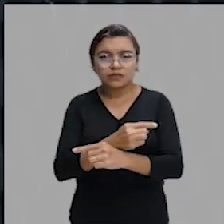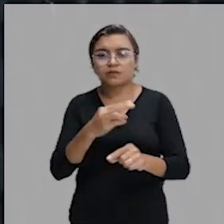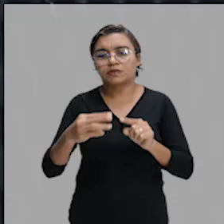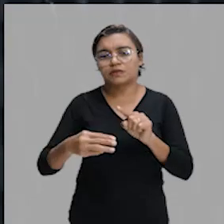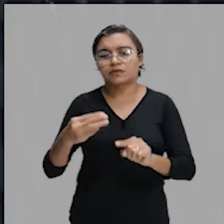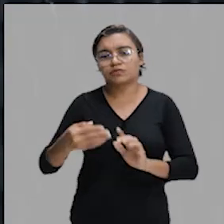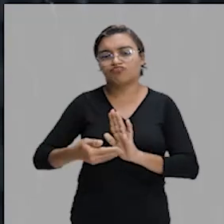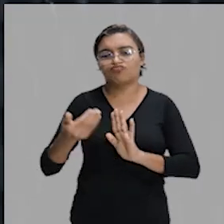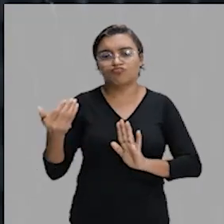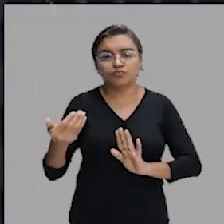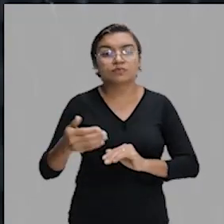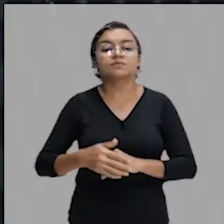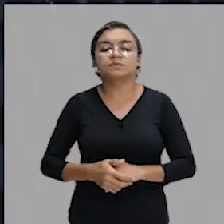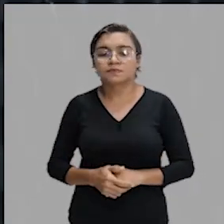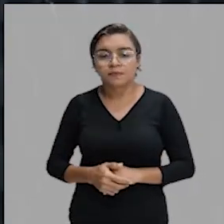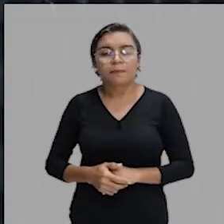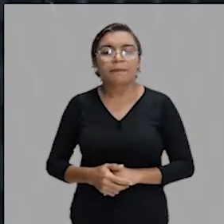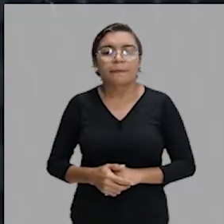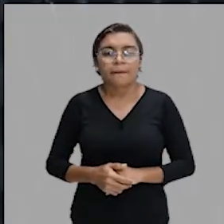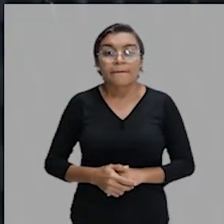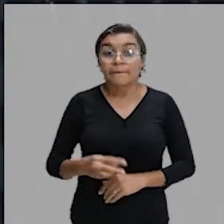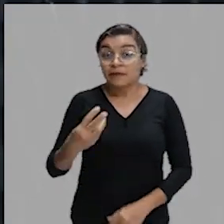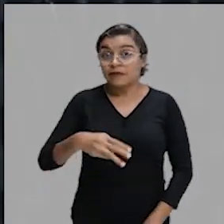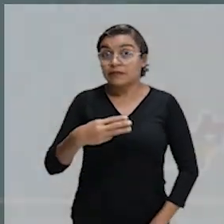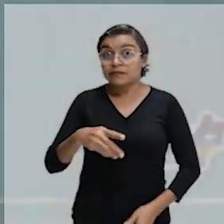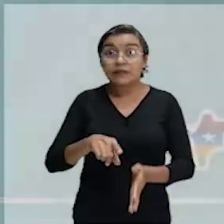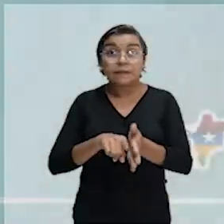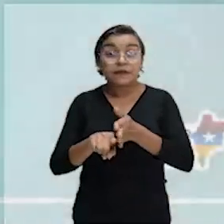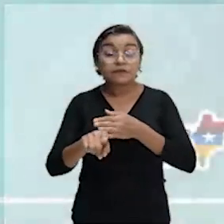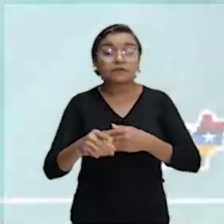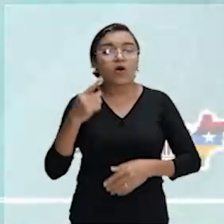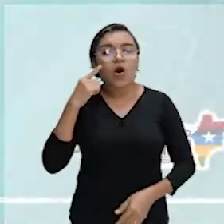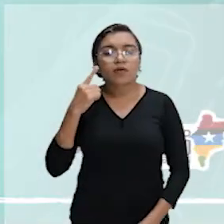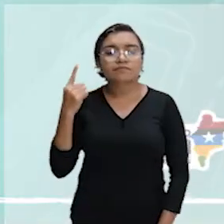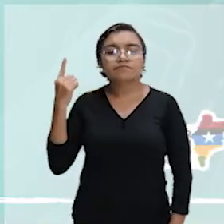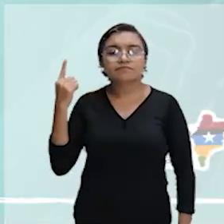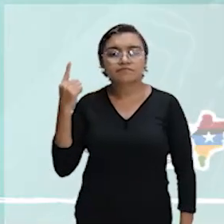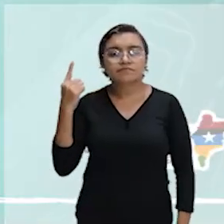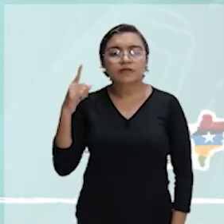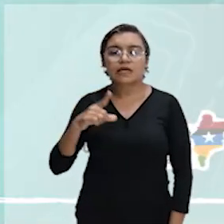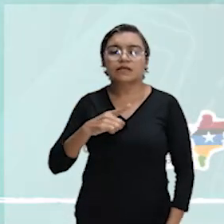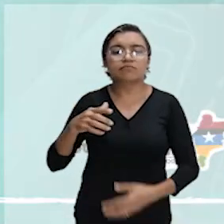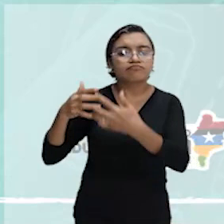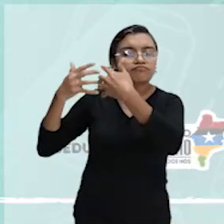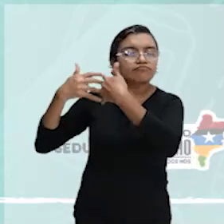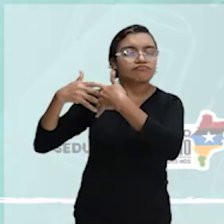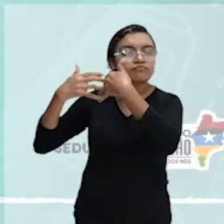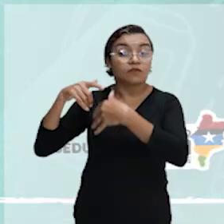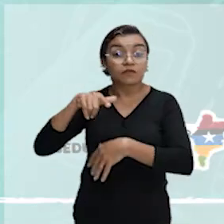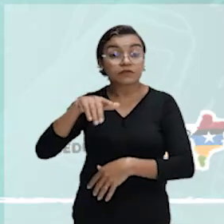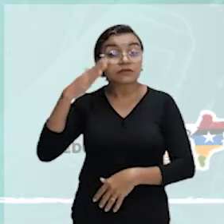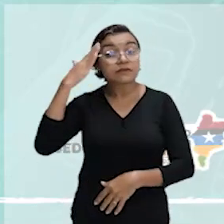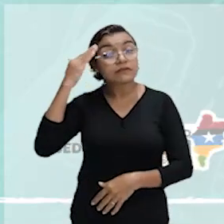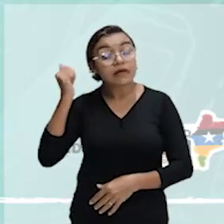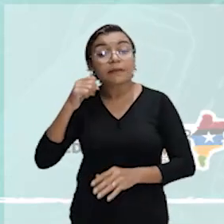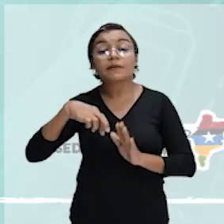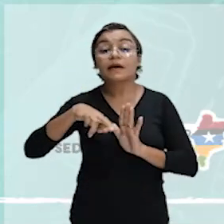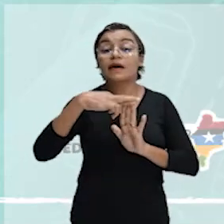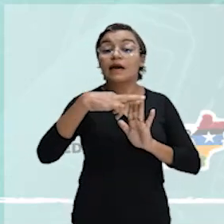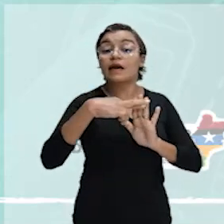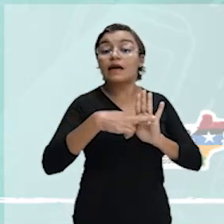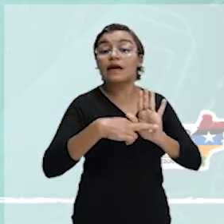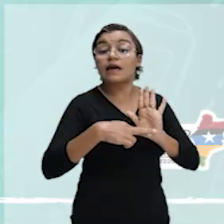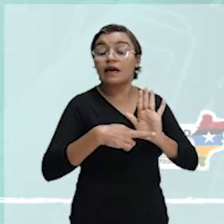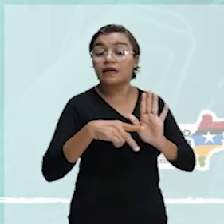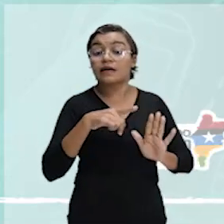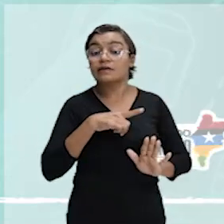Perfeito? Vamos seguir? Terceira questão. Essa terceira questão nós temos um silogismo. Você já sabe que pelas regras eles funcionam de